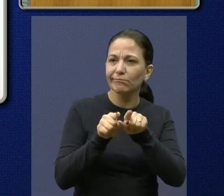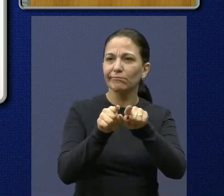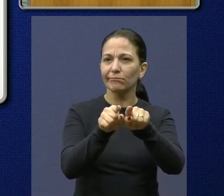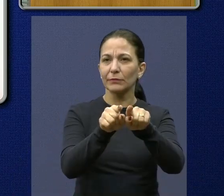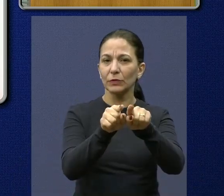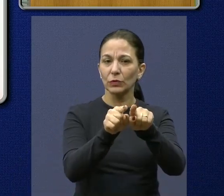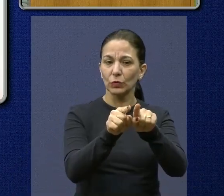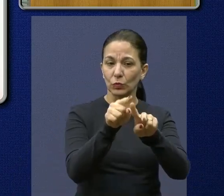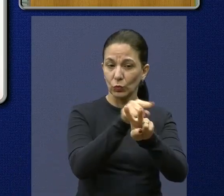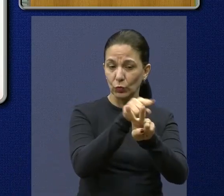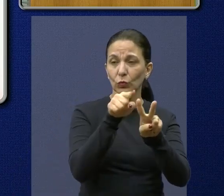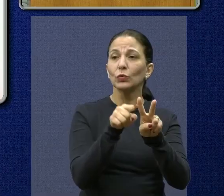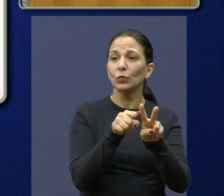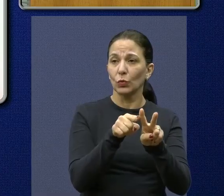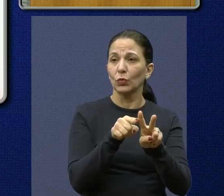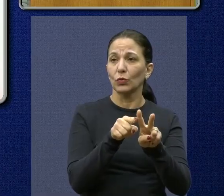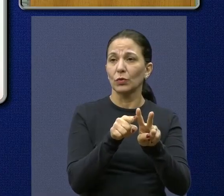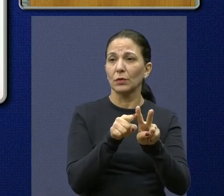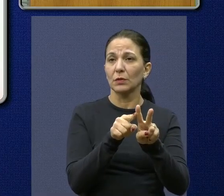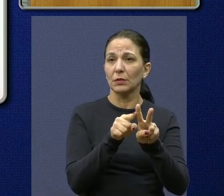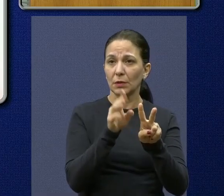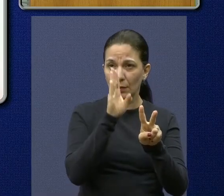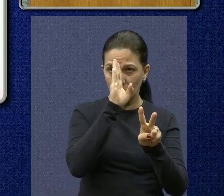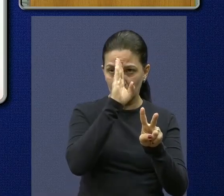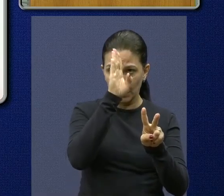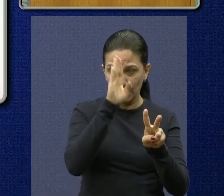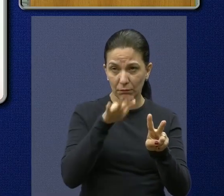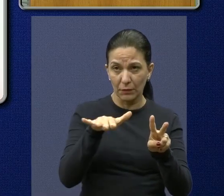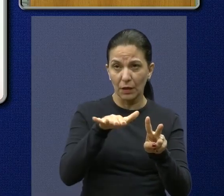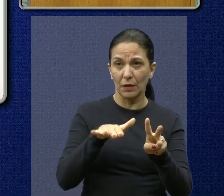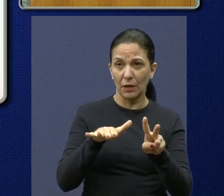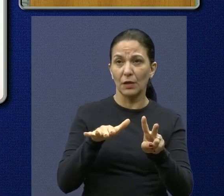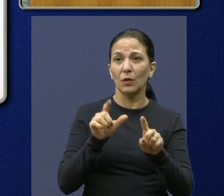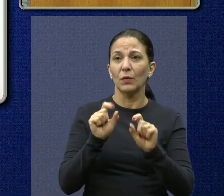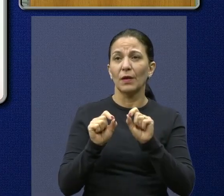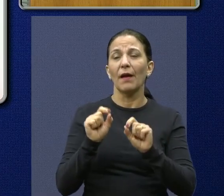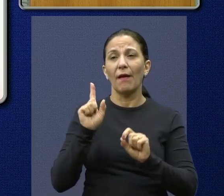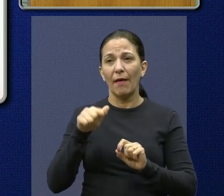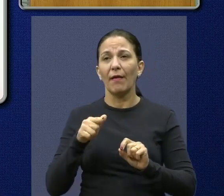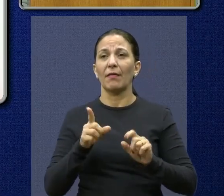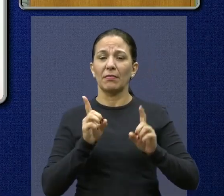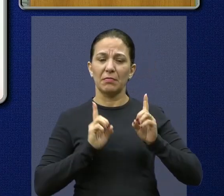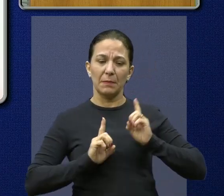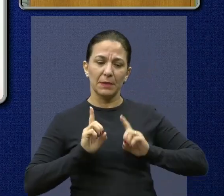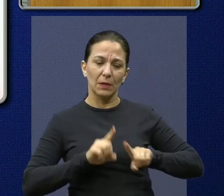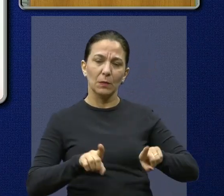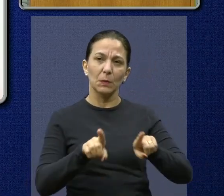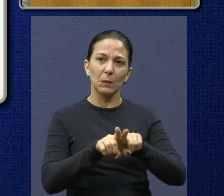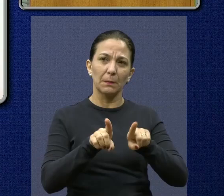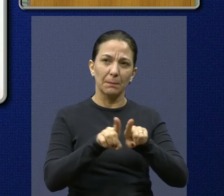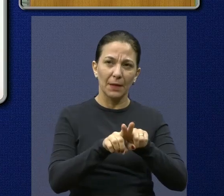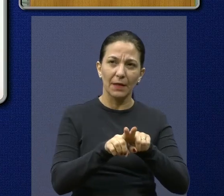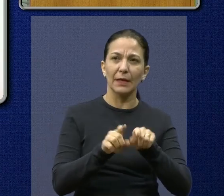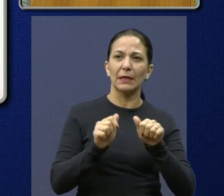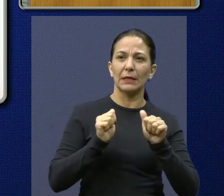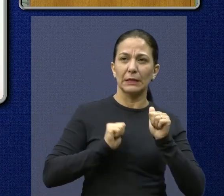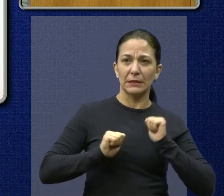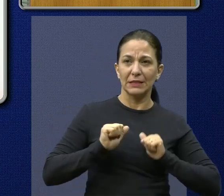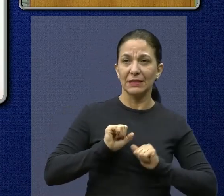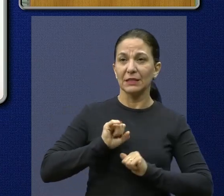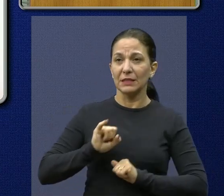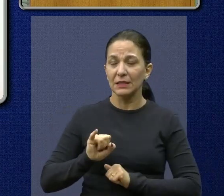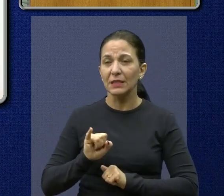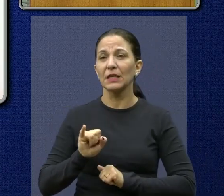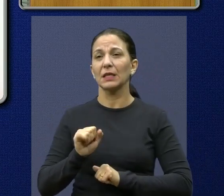dois principais transtornos que acompanham o jogo é a depressão e a ansiedade. E como eu disse, se a pessoa faz uso de álcool, ela